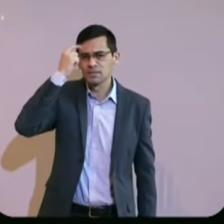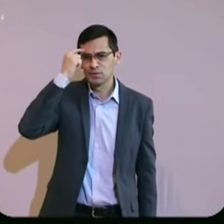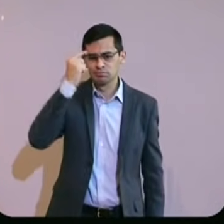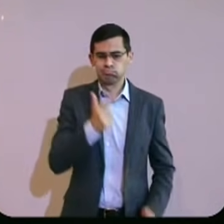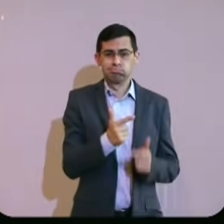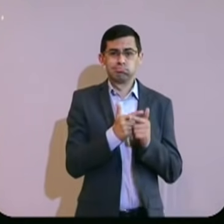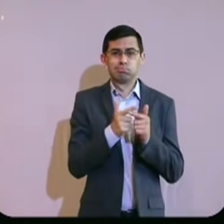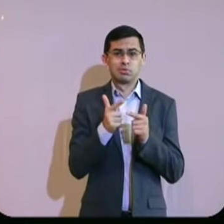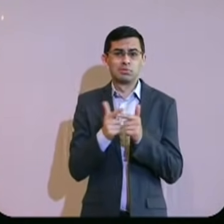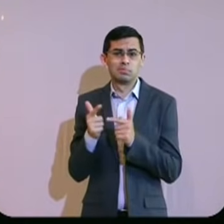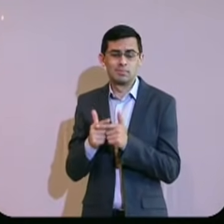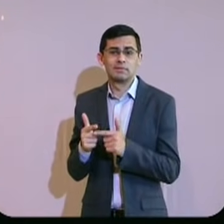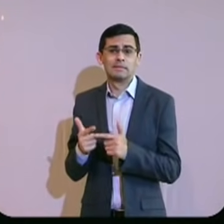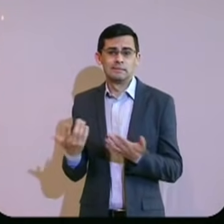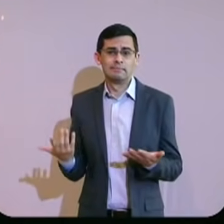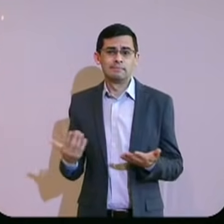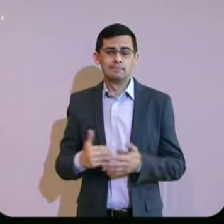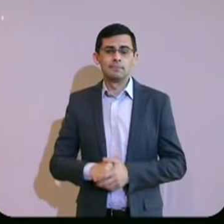encrenca?